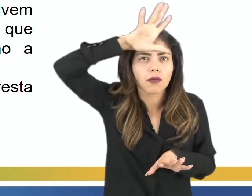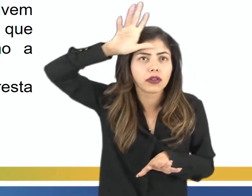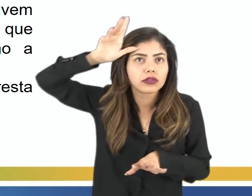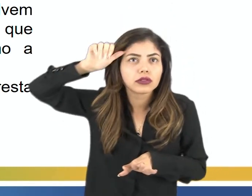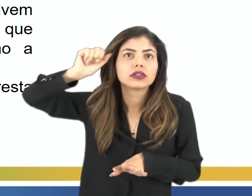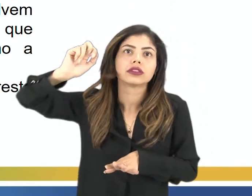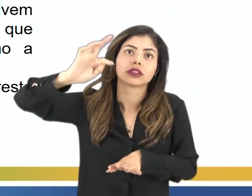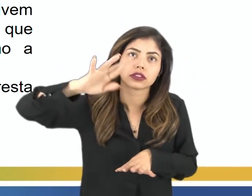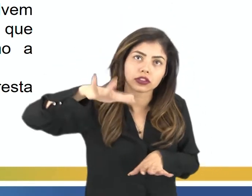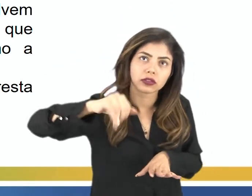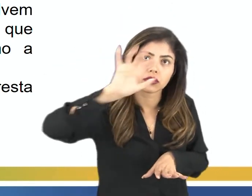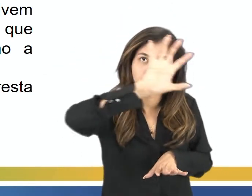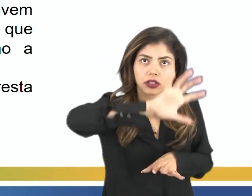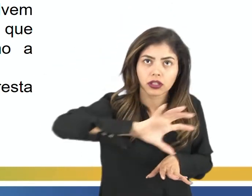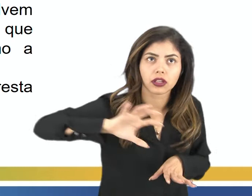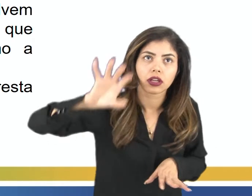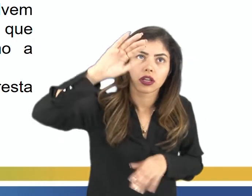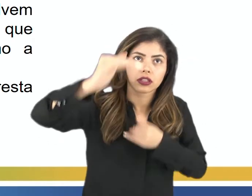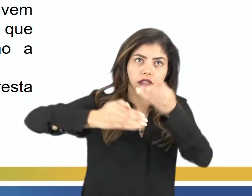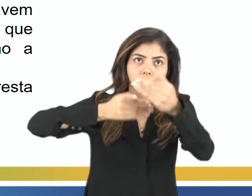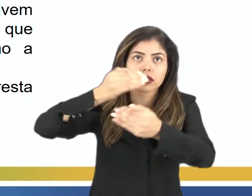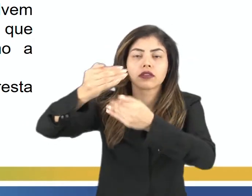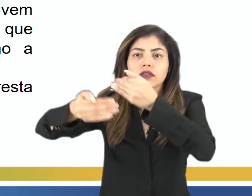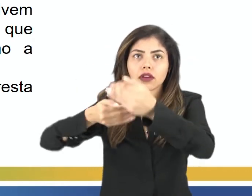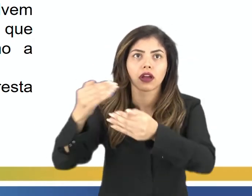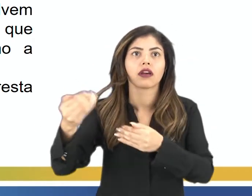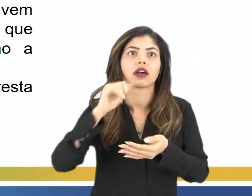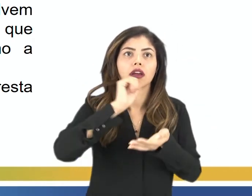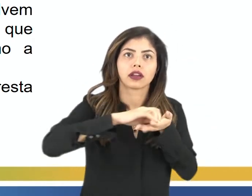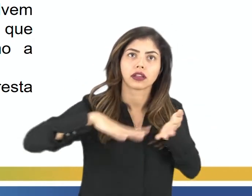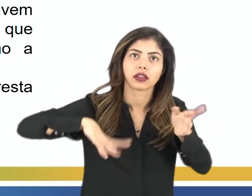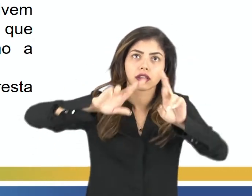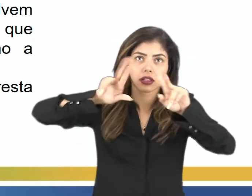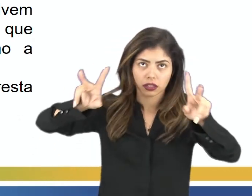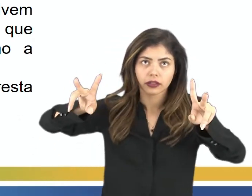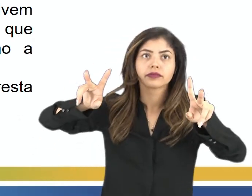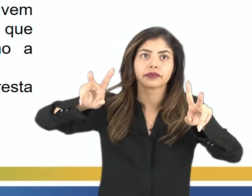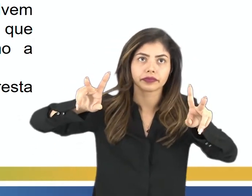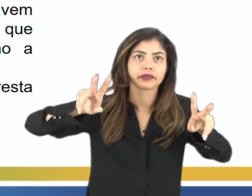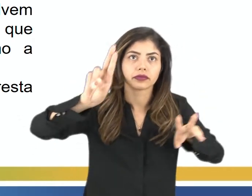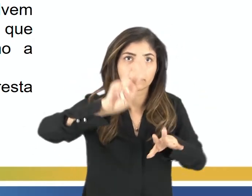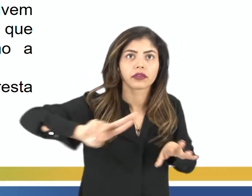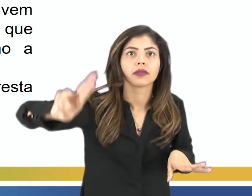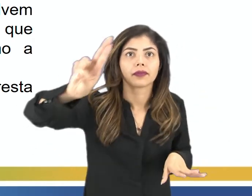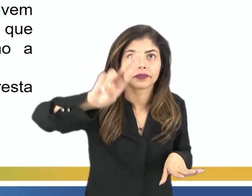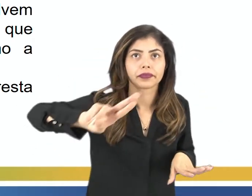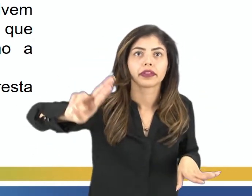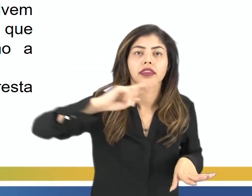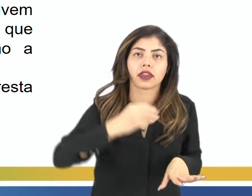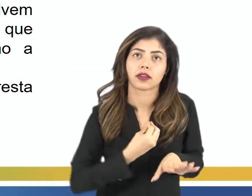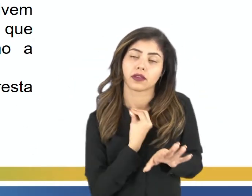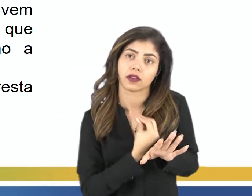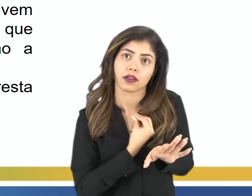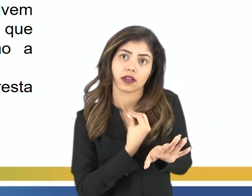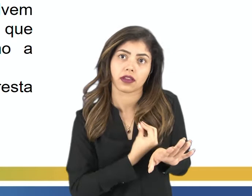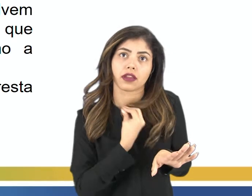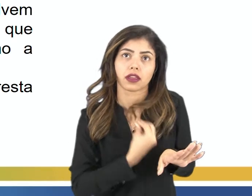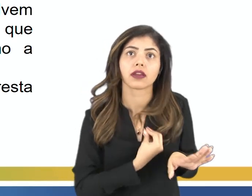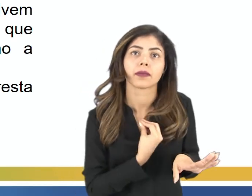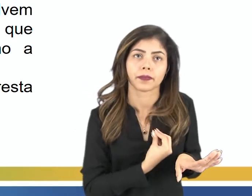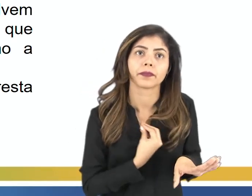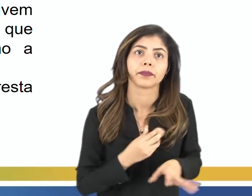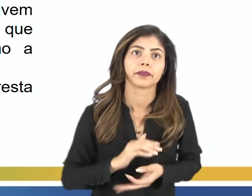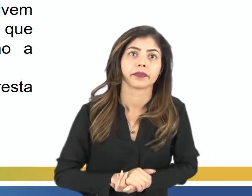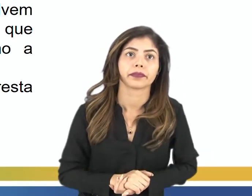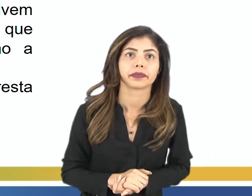eles são nativos de uma tal região e que ali desenvolvem diferentes atividades, né, e são utilizadas para que possa